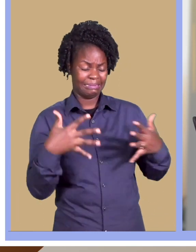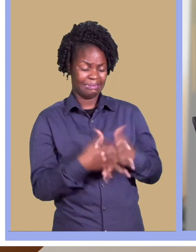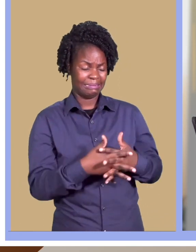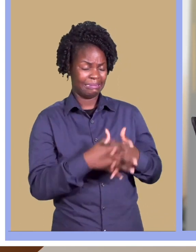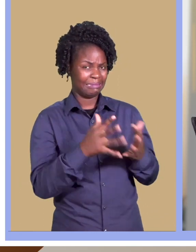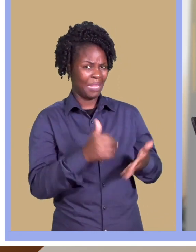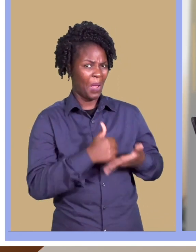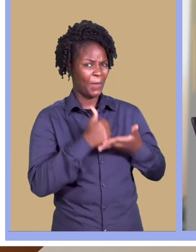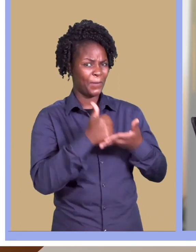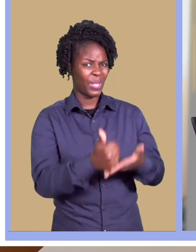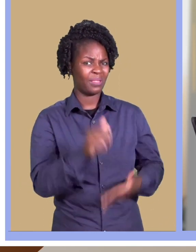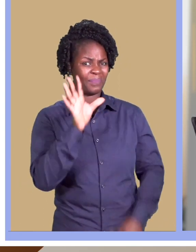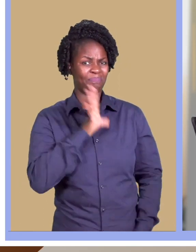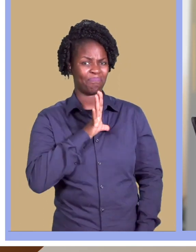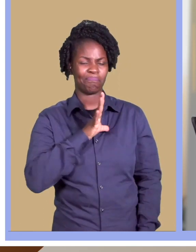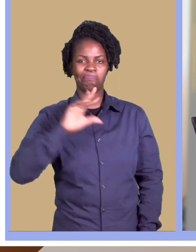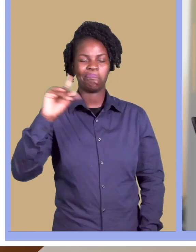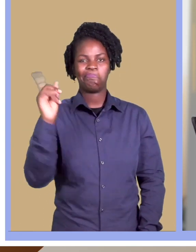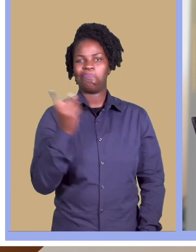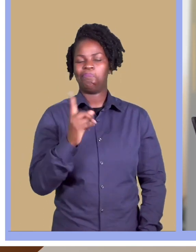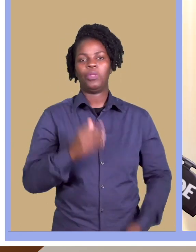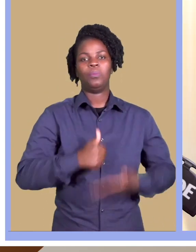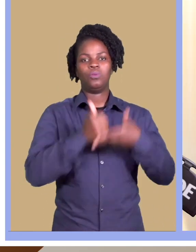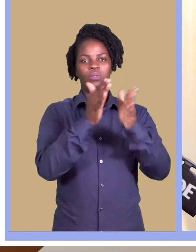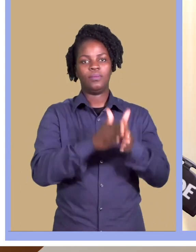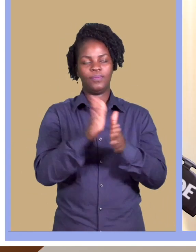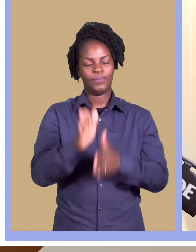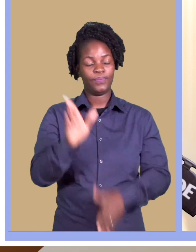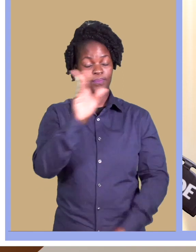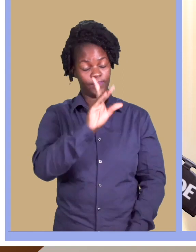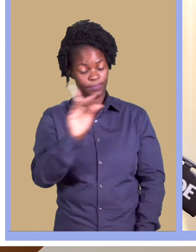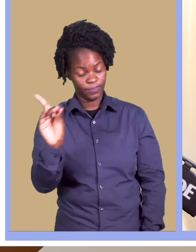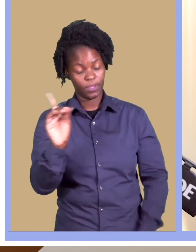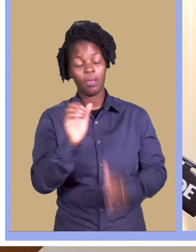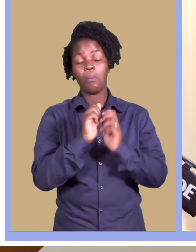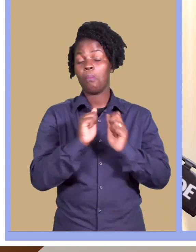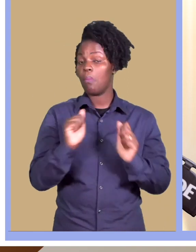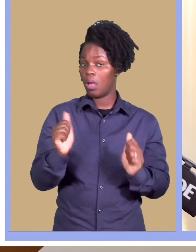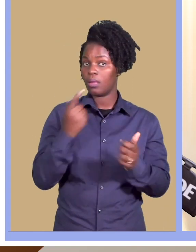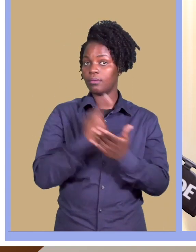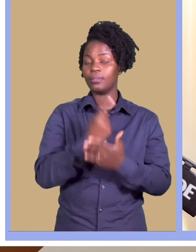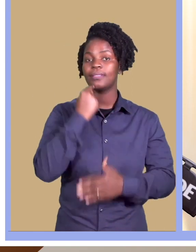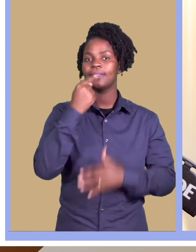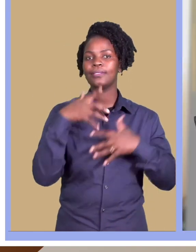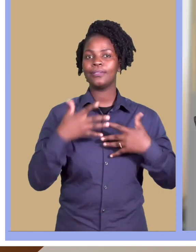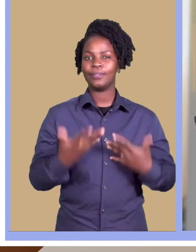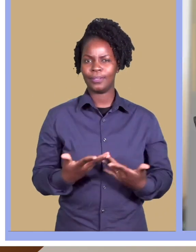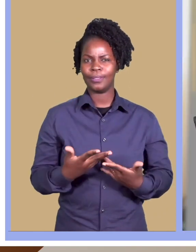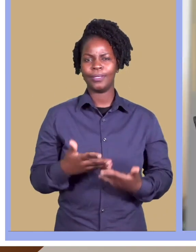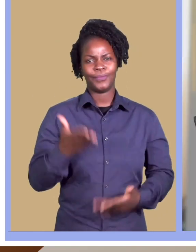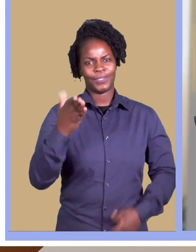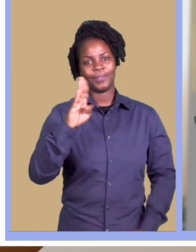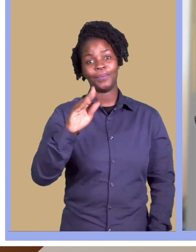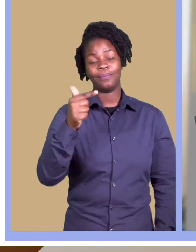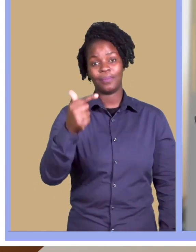talhados para responder a necessidades de pessoas com deficiência. Mas vamos ser honestos, Bata, numa situação